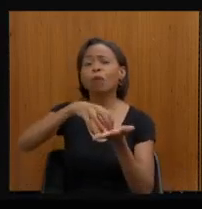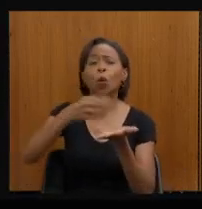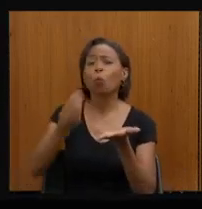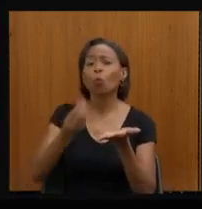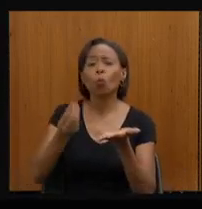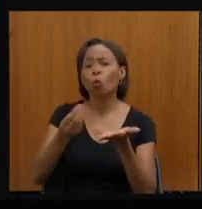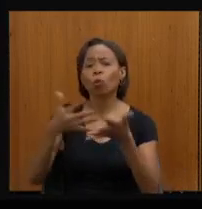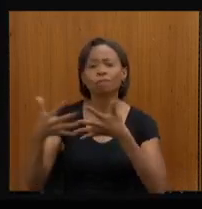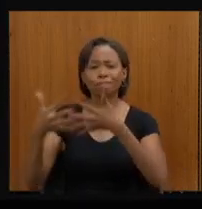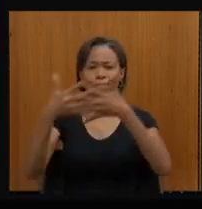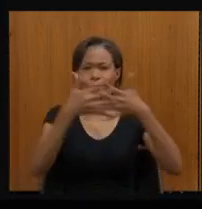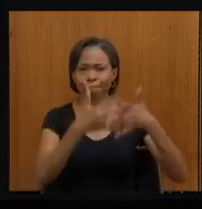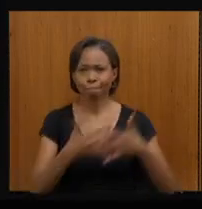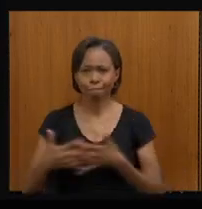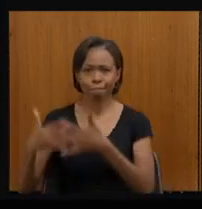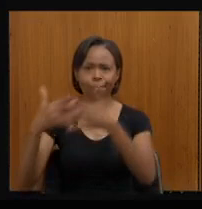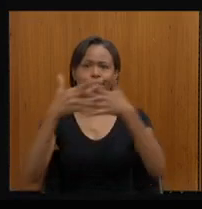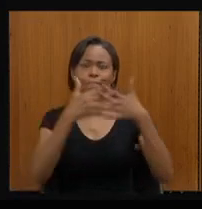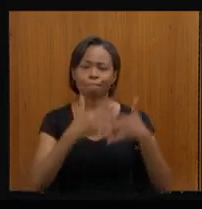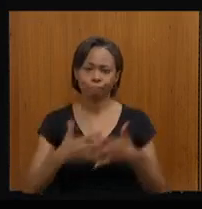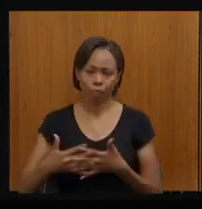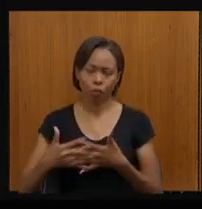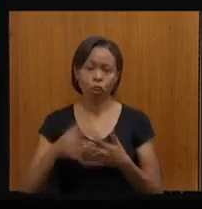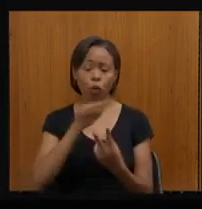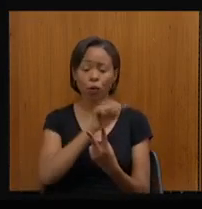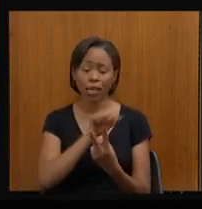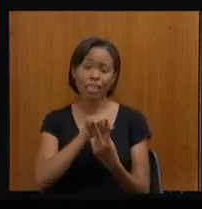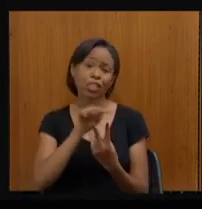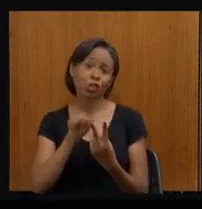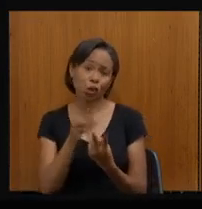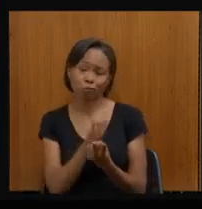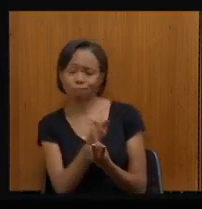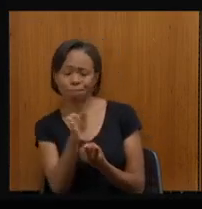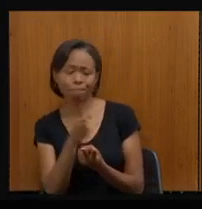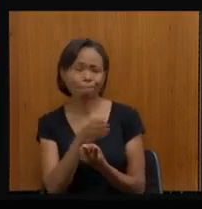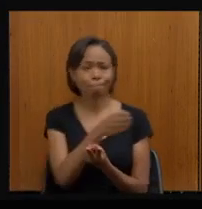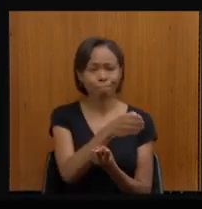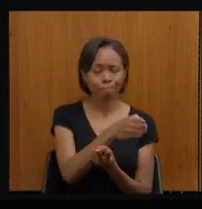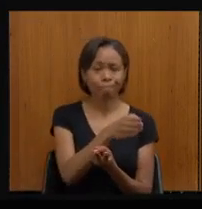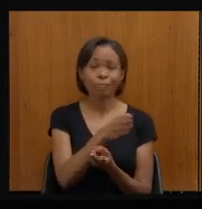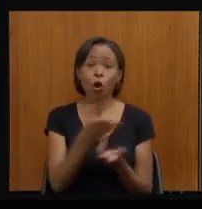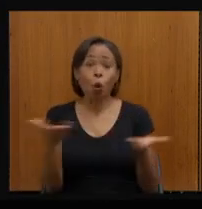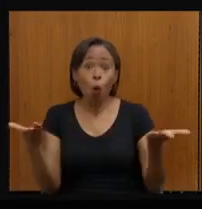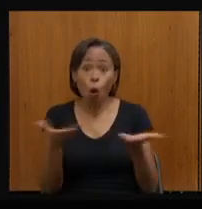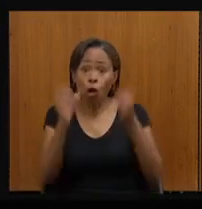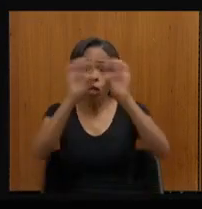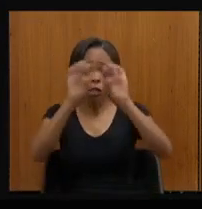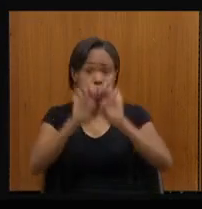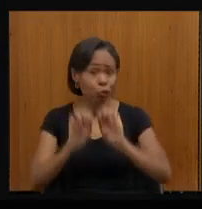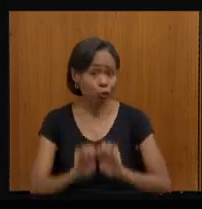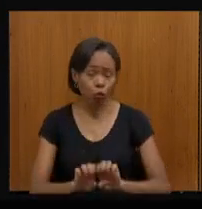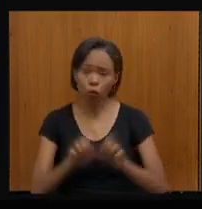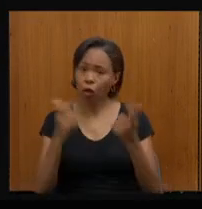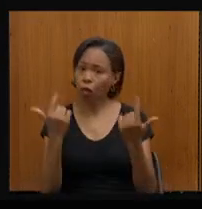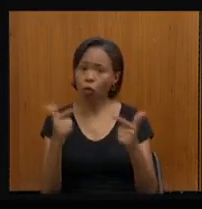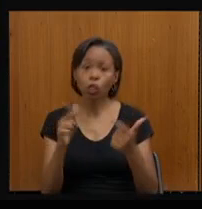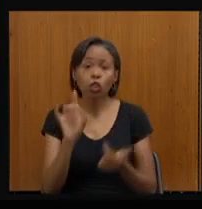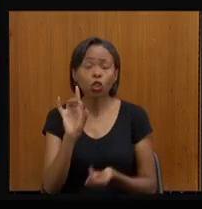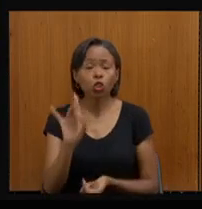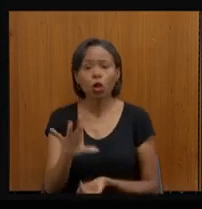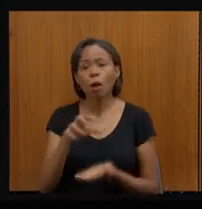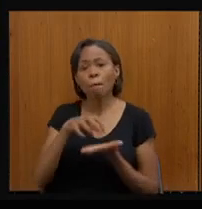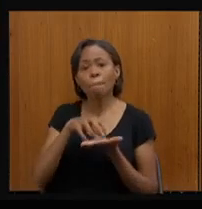formatos de desse telhado ou que é importante depois não existem culturas ó para transporte do